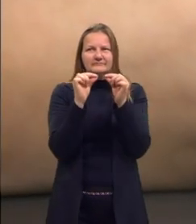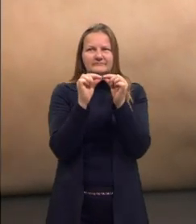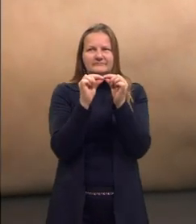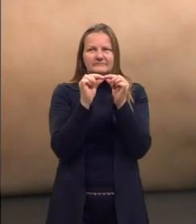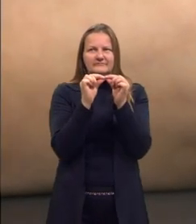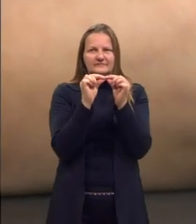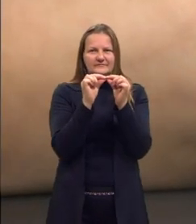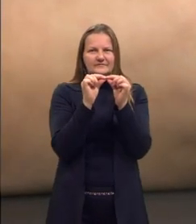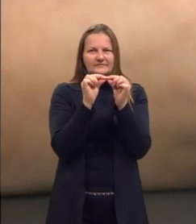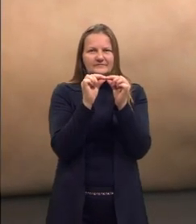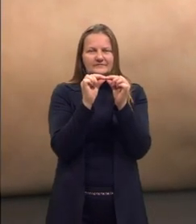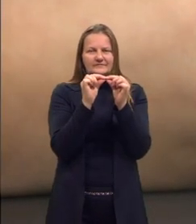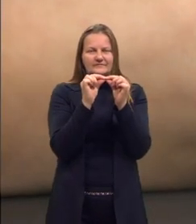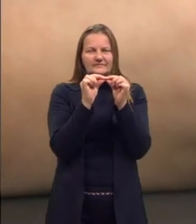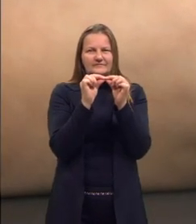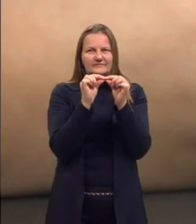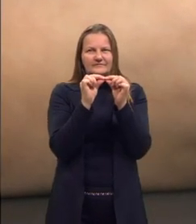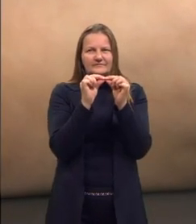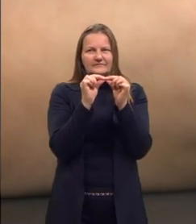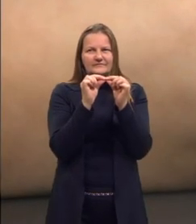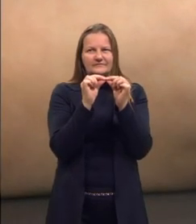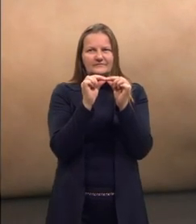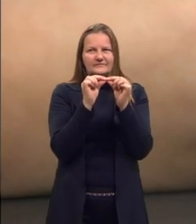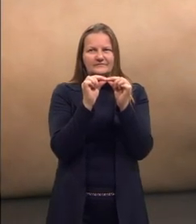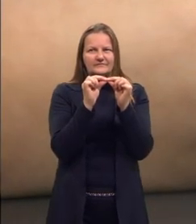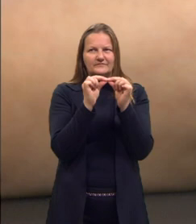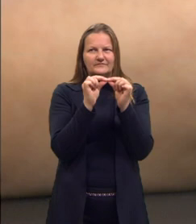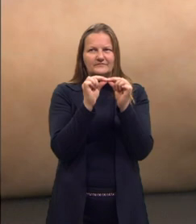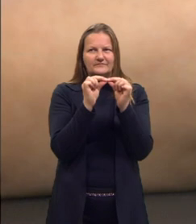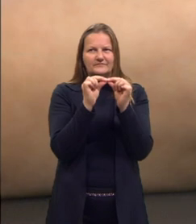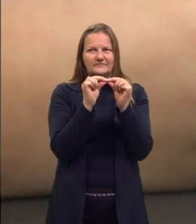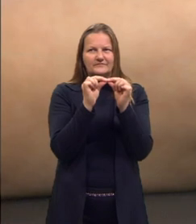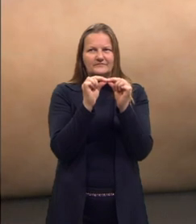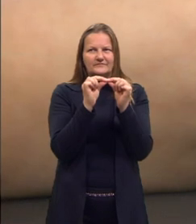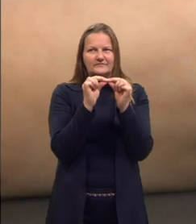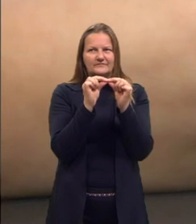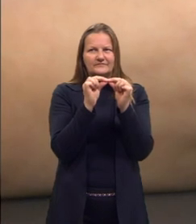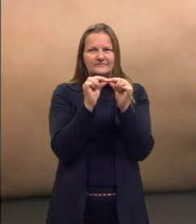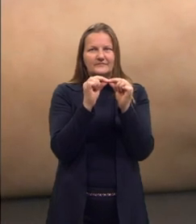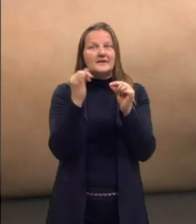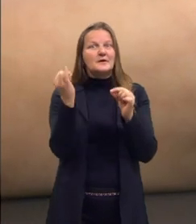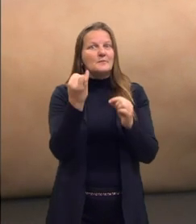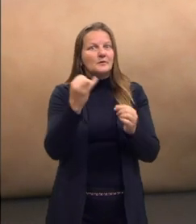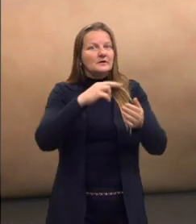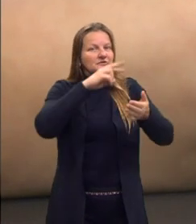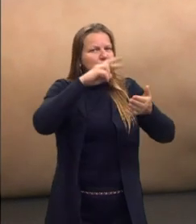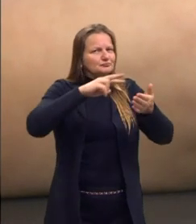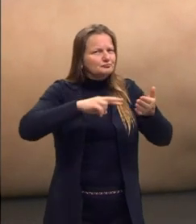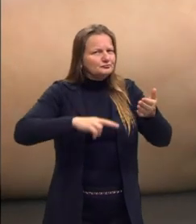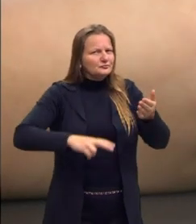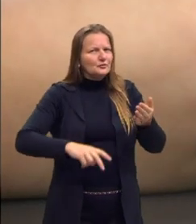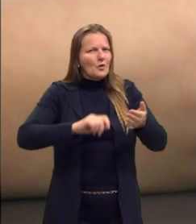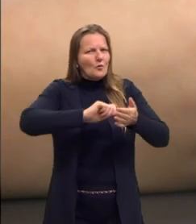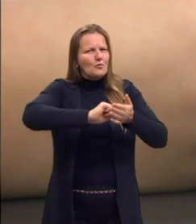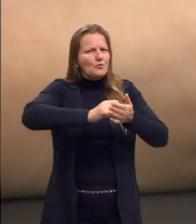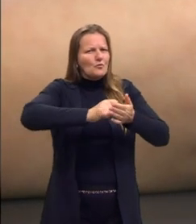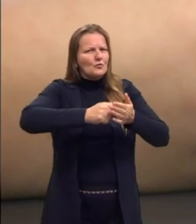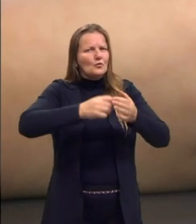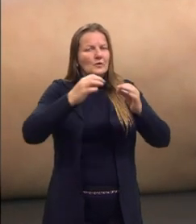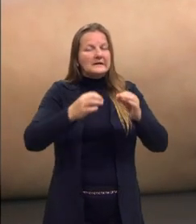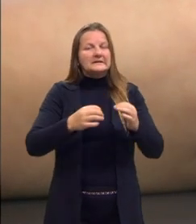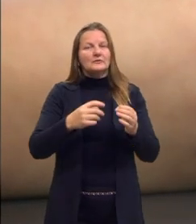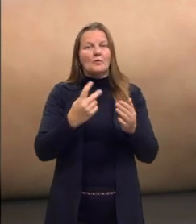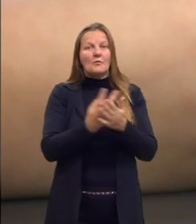e agora apareceu viu por isso que é importante né a gente lê manual de instrução para saber bem Como é que